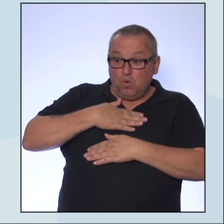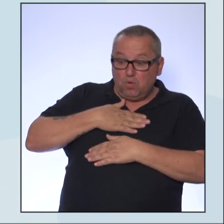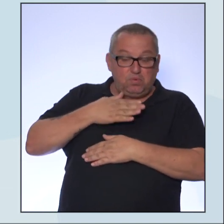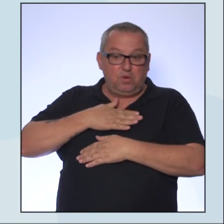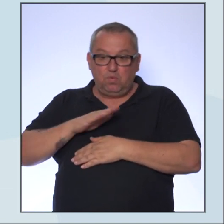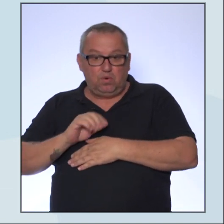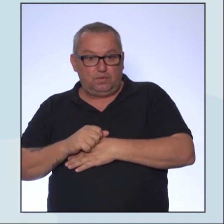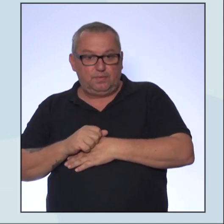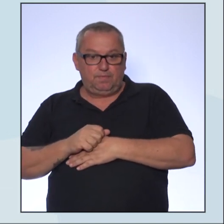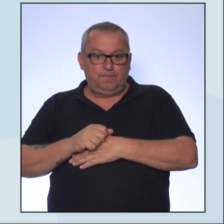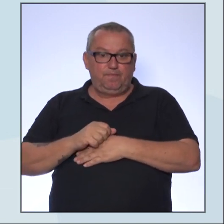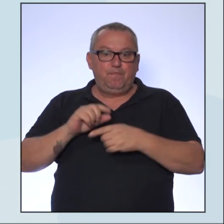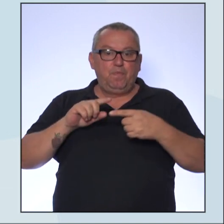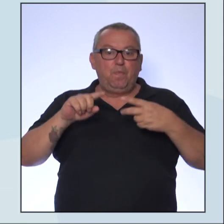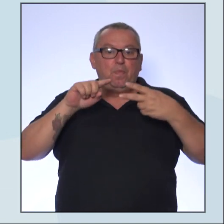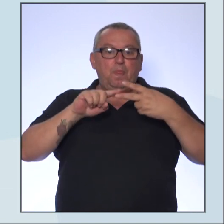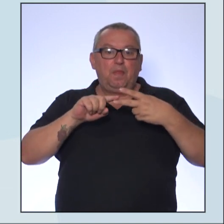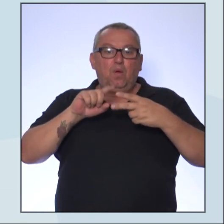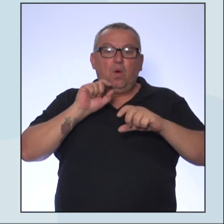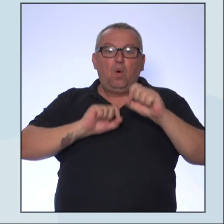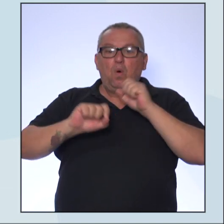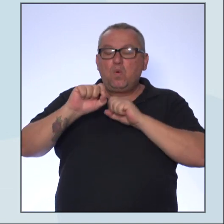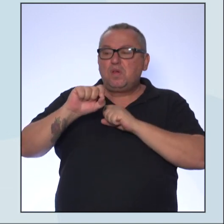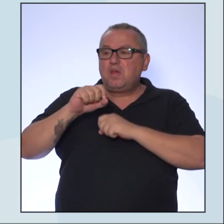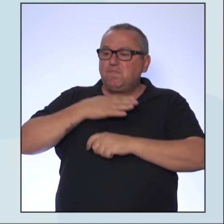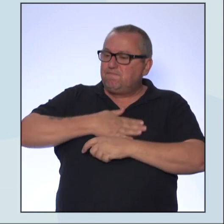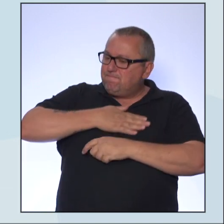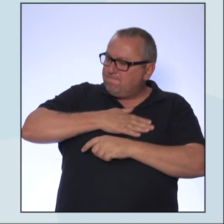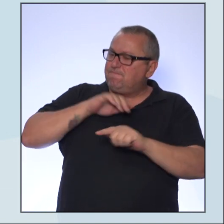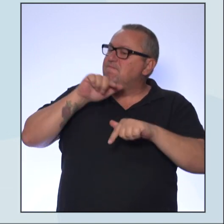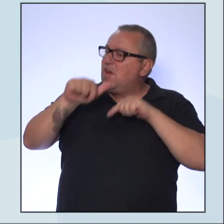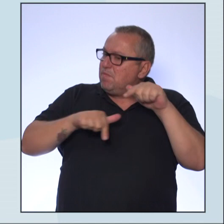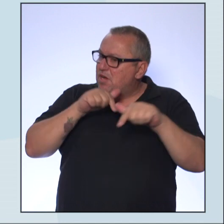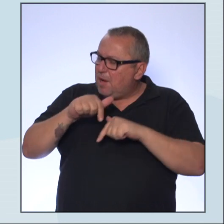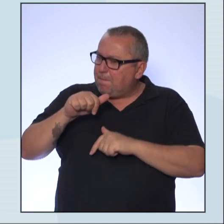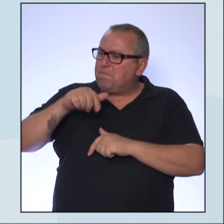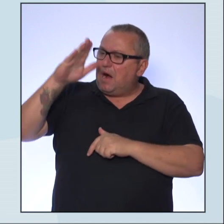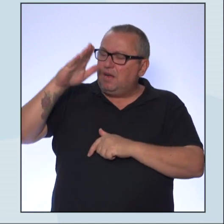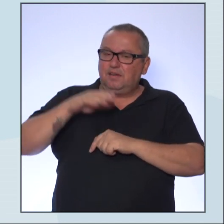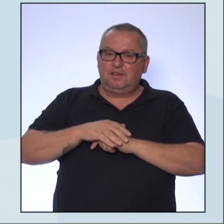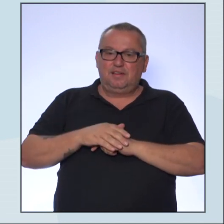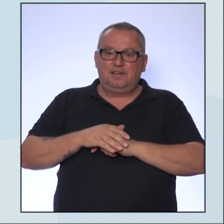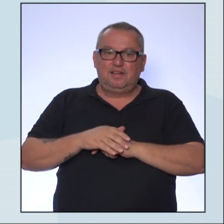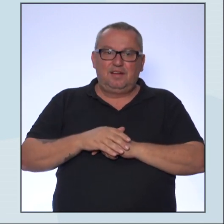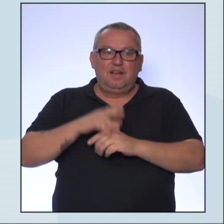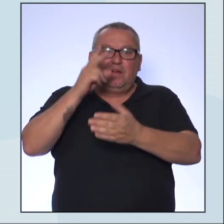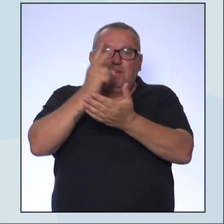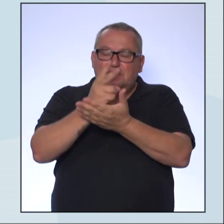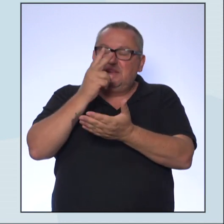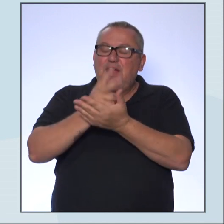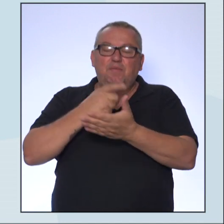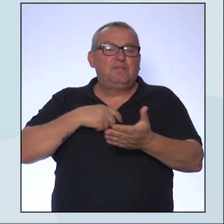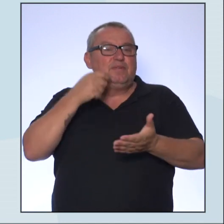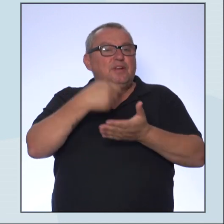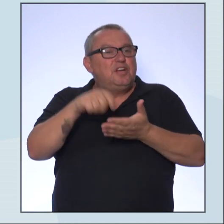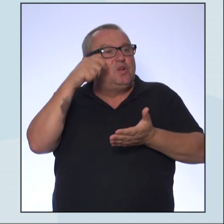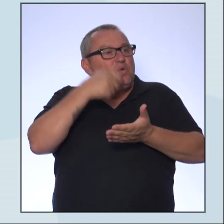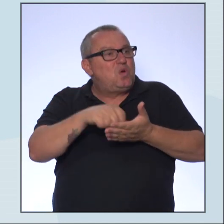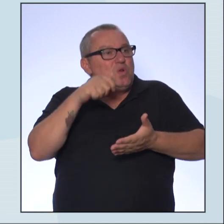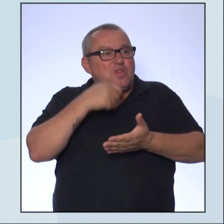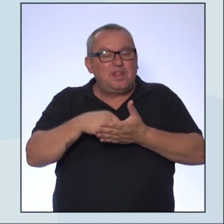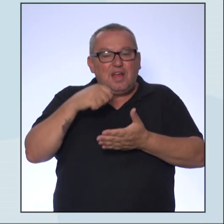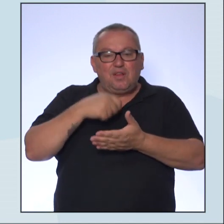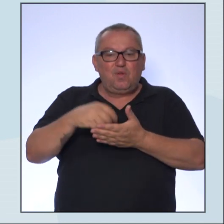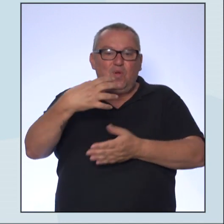gostando. O que eu mais quero trabalhar? Isso também muda muito. Então, você sempre vai estar lá anotando